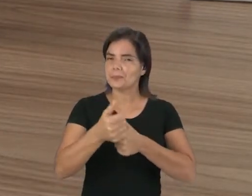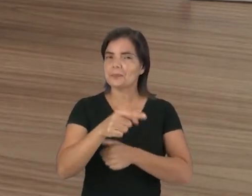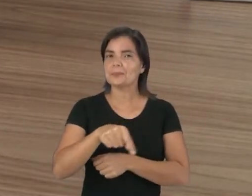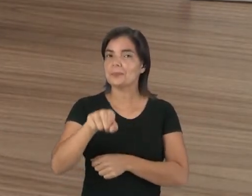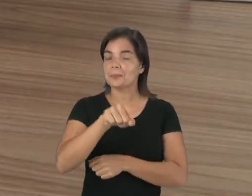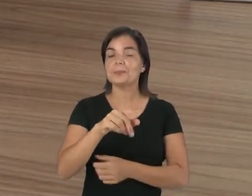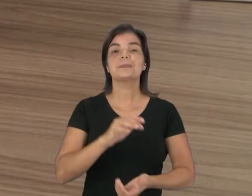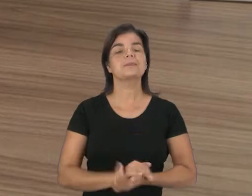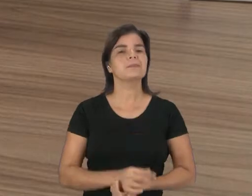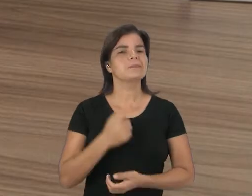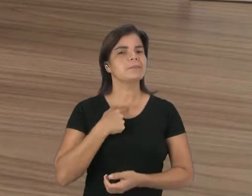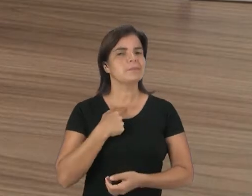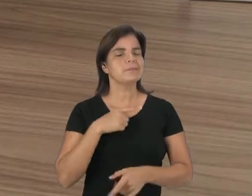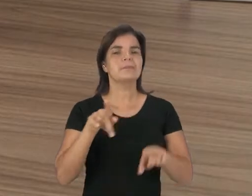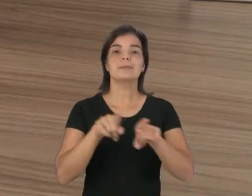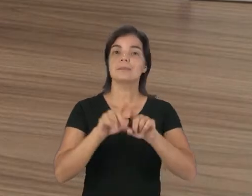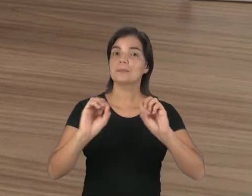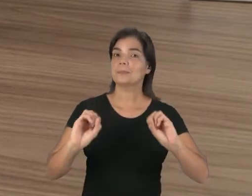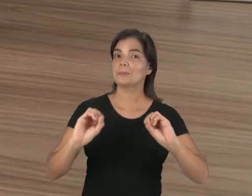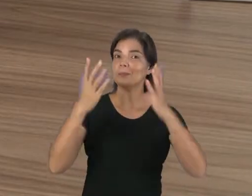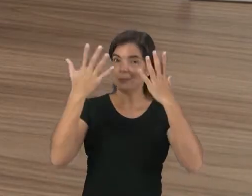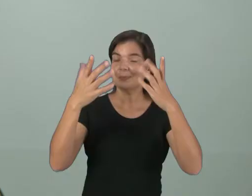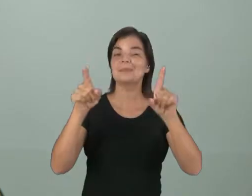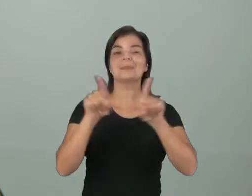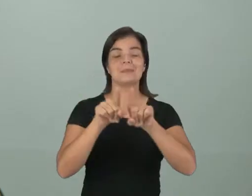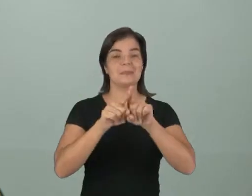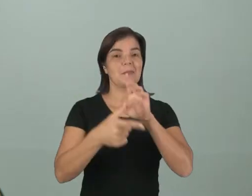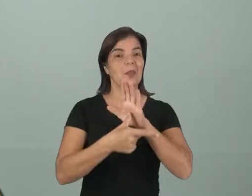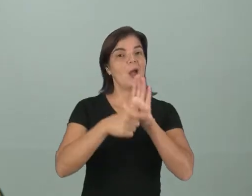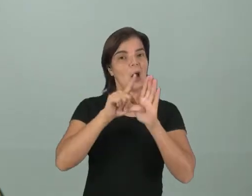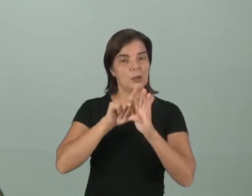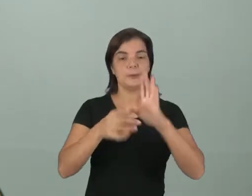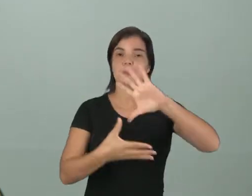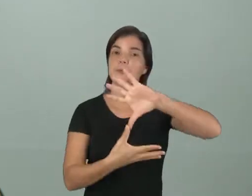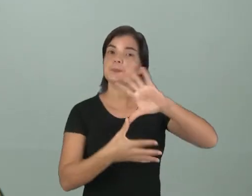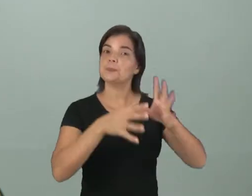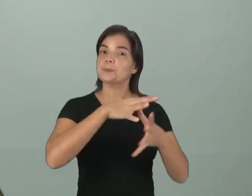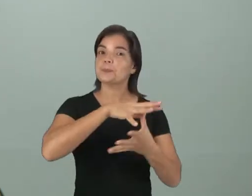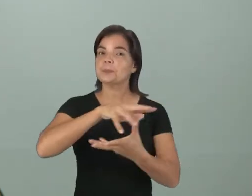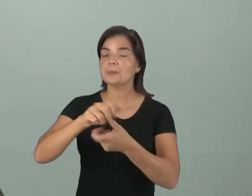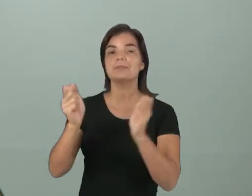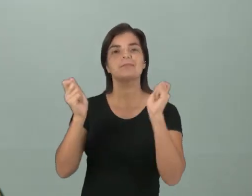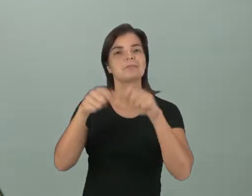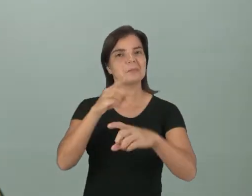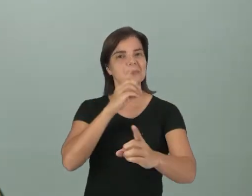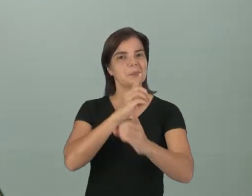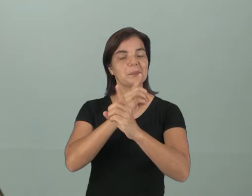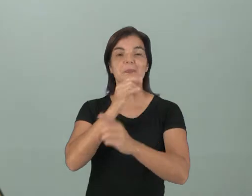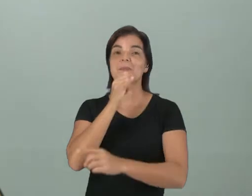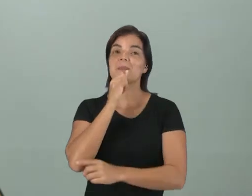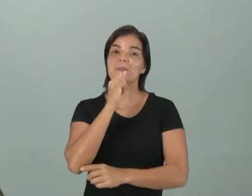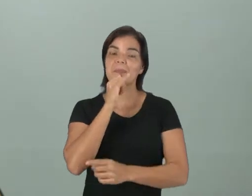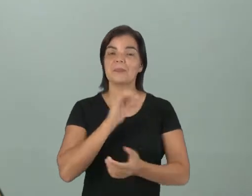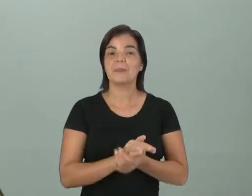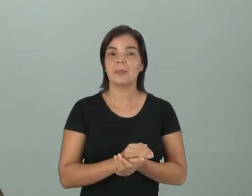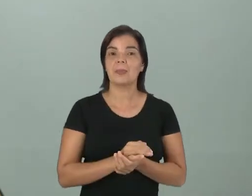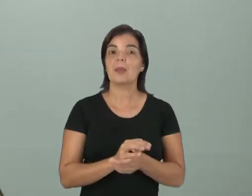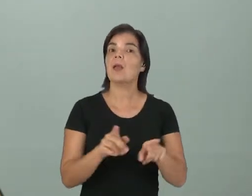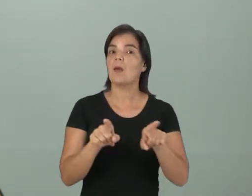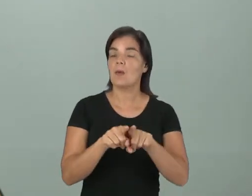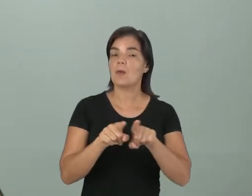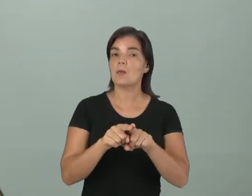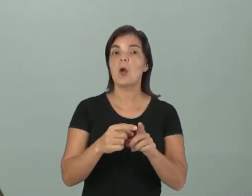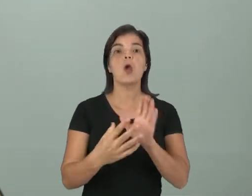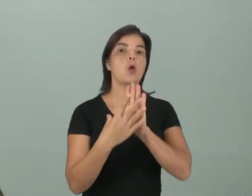dica. Quando você está aí nos aniversários, antes da pandemia, não é mesmo? Você podia encontrar, por exemplo, caixinhas